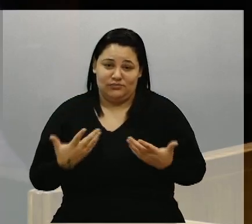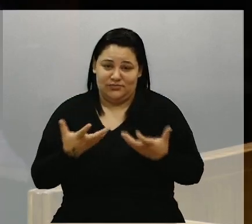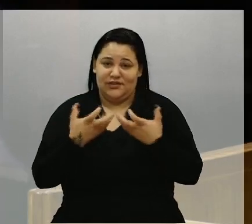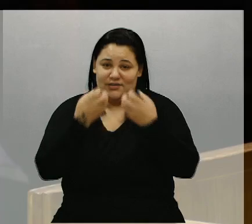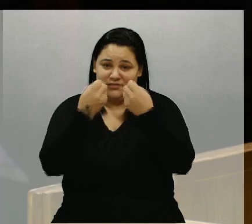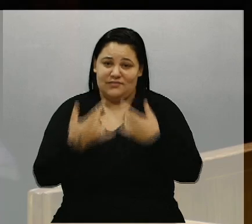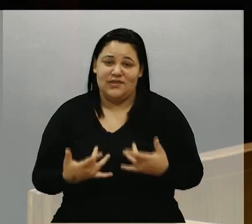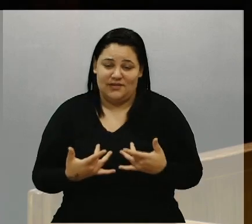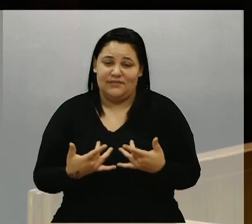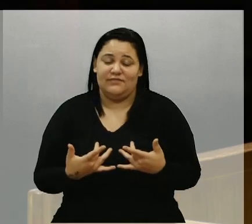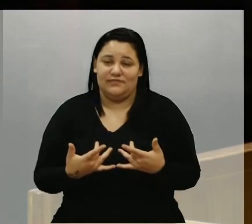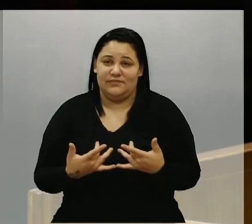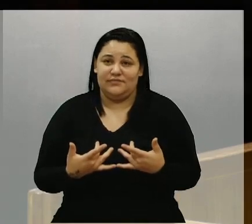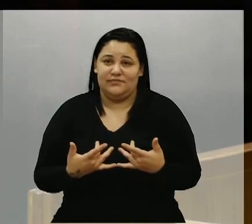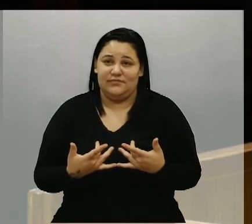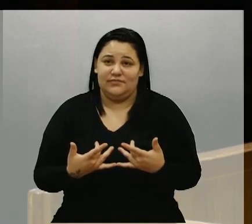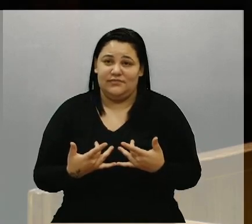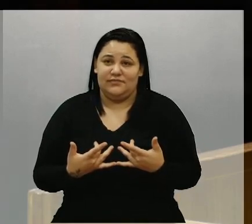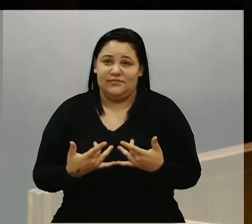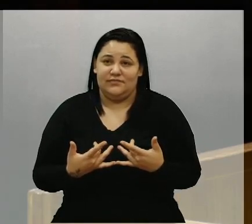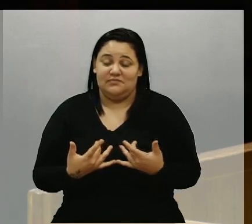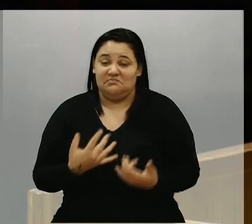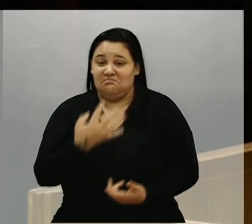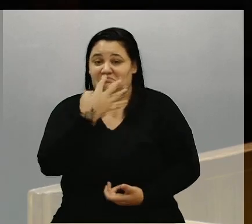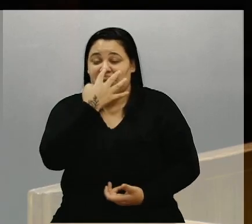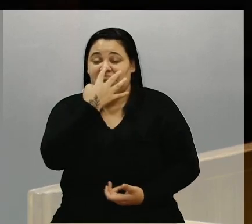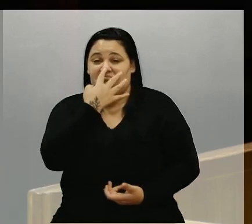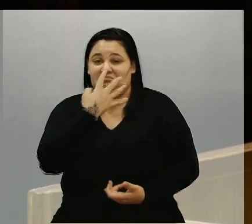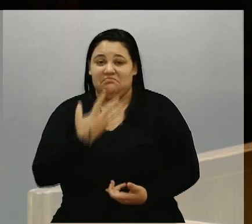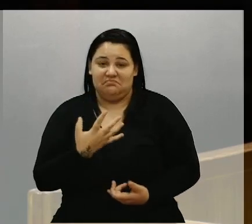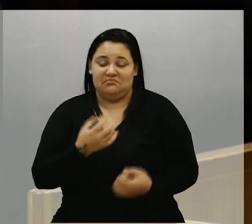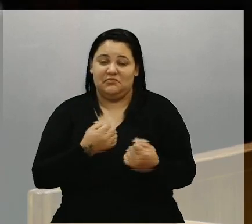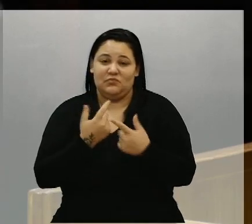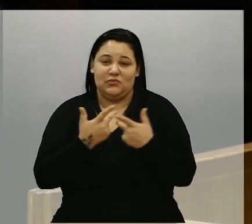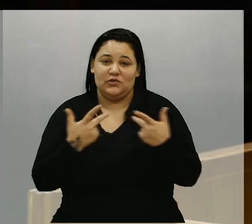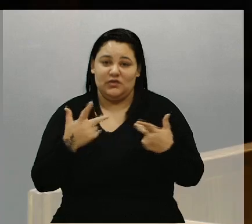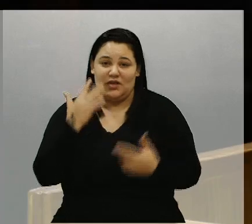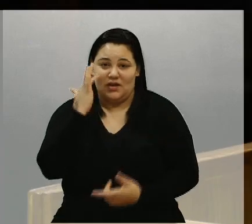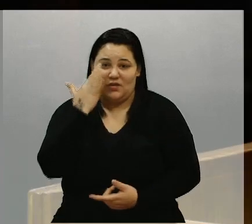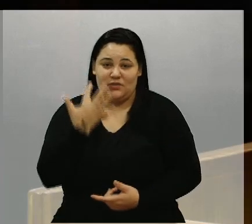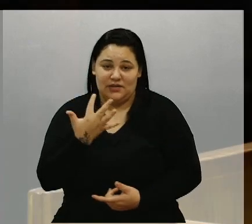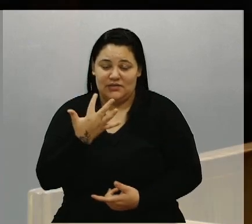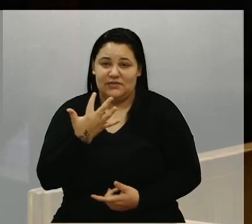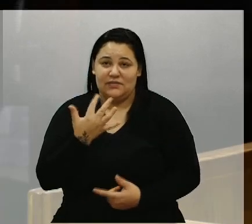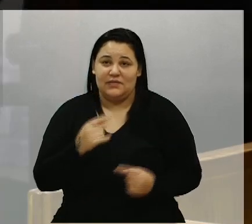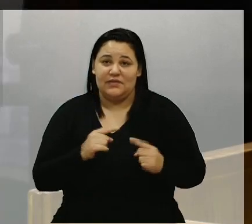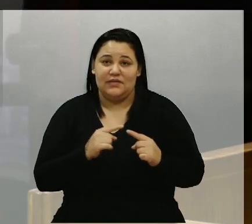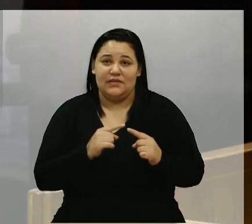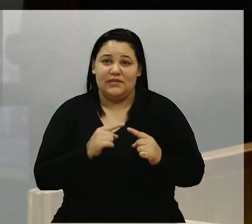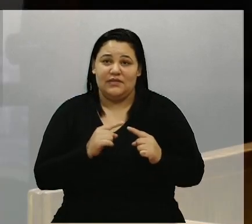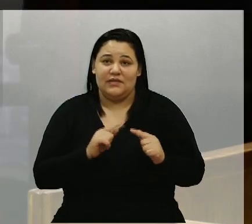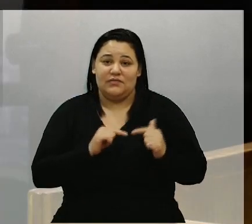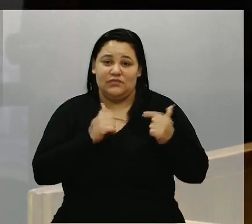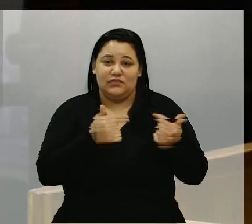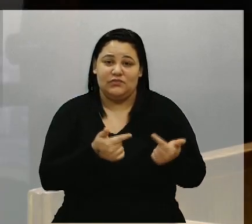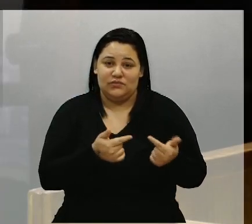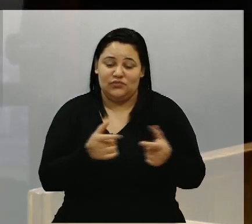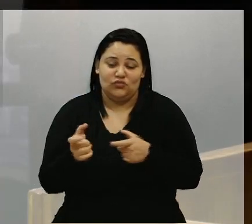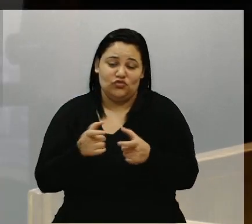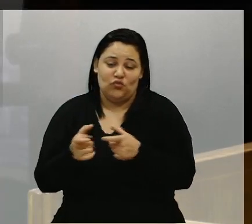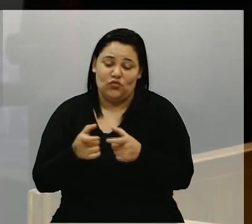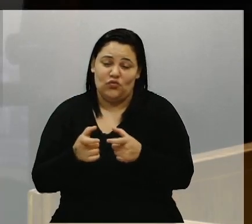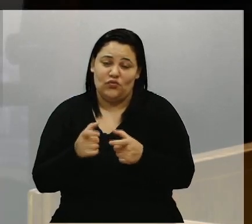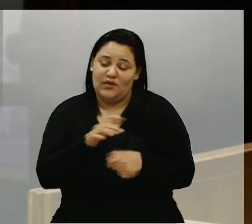que me surpreende algumas coisas que acontecem, mas são do jogo e são da